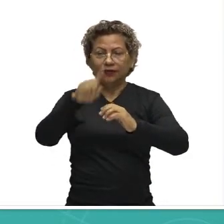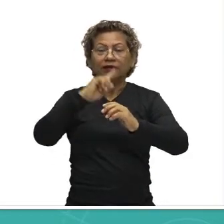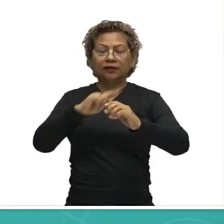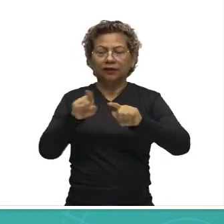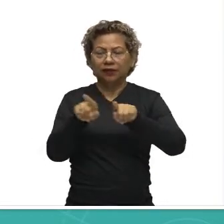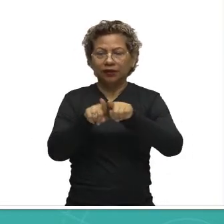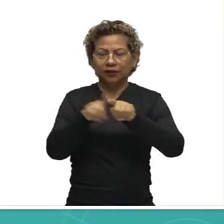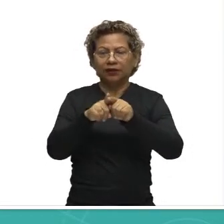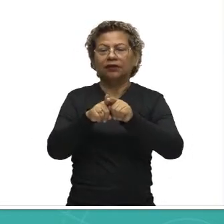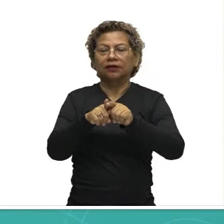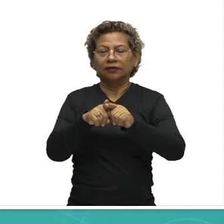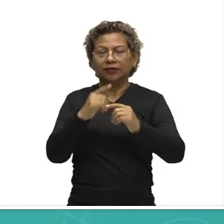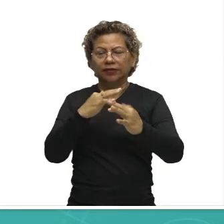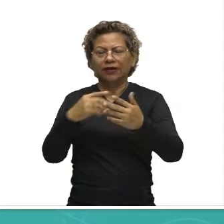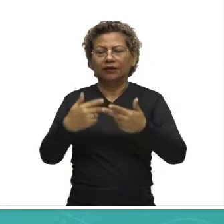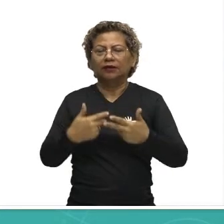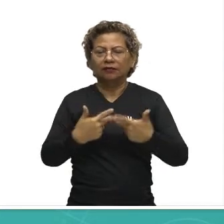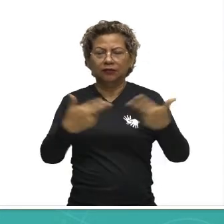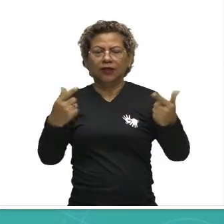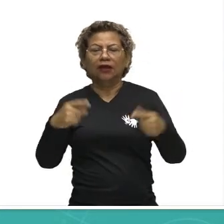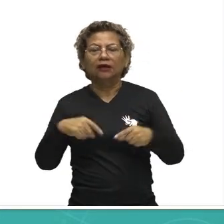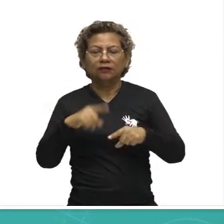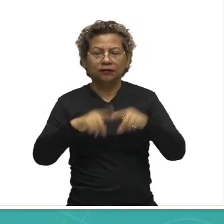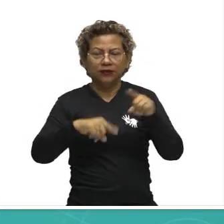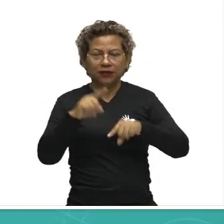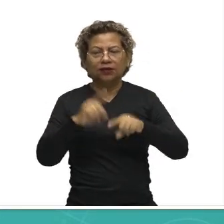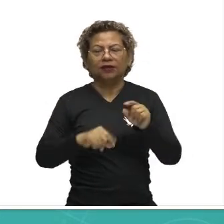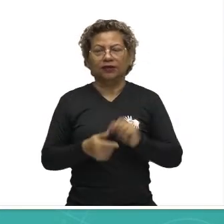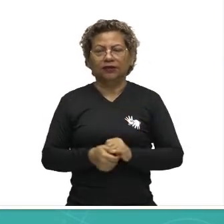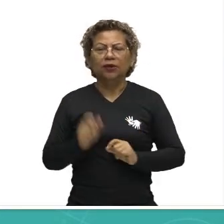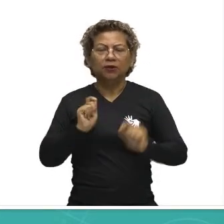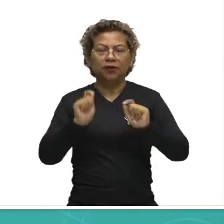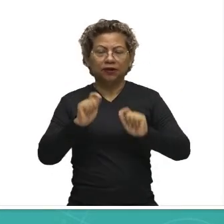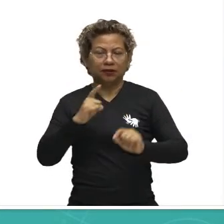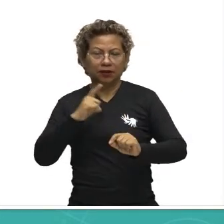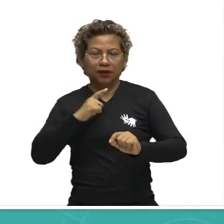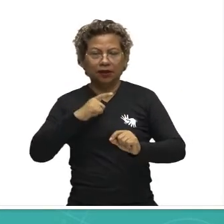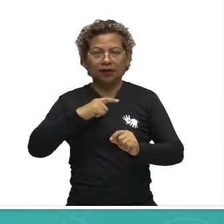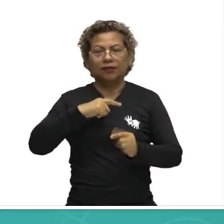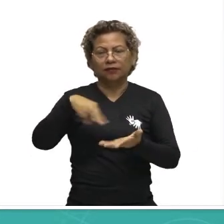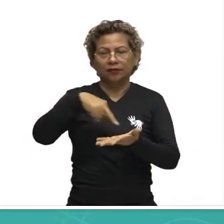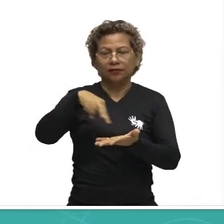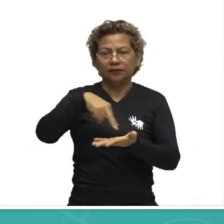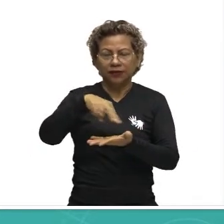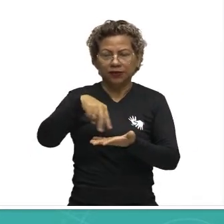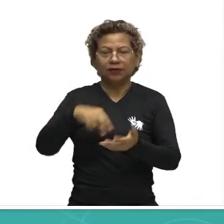trombetas. E aí, o que que nós podemos falar mais um pouquinho dessa dança do Egito? Vamos ver?